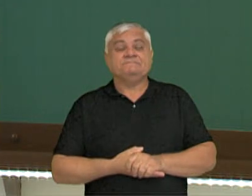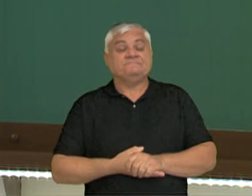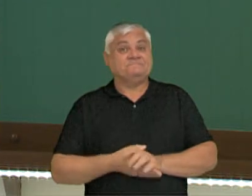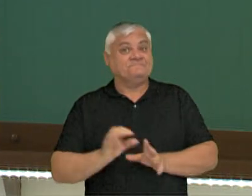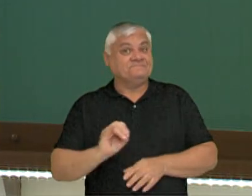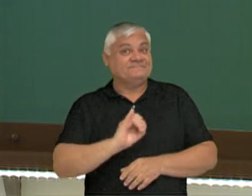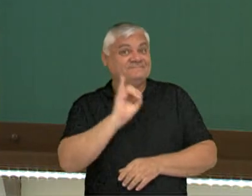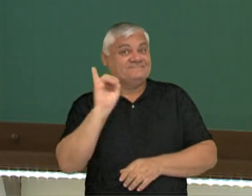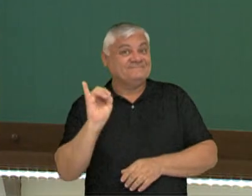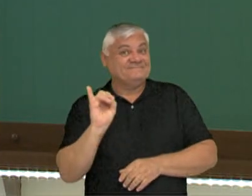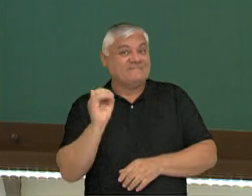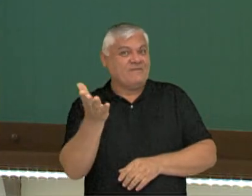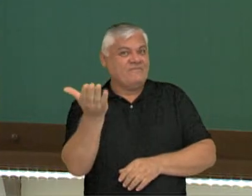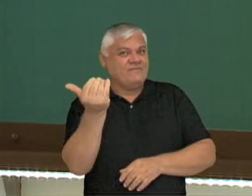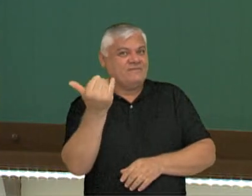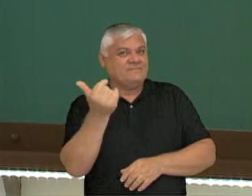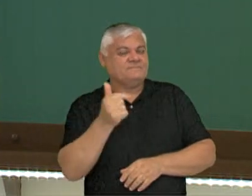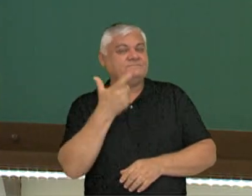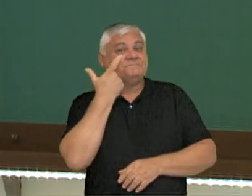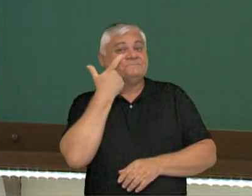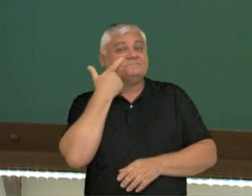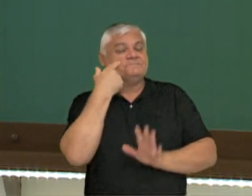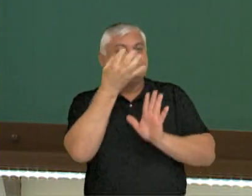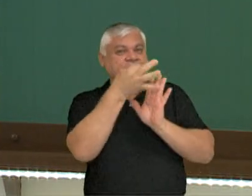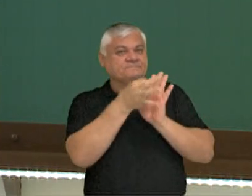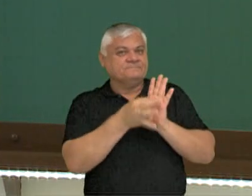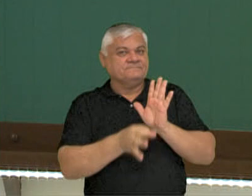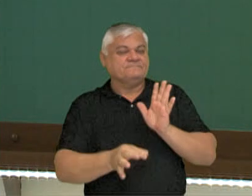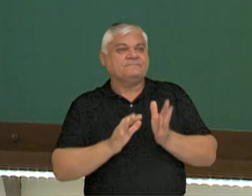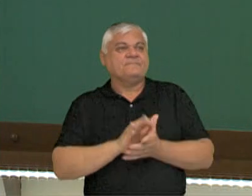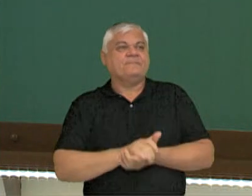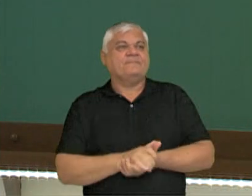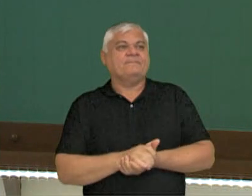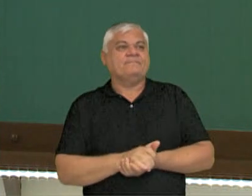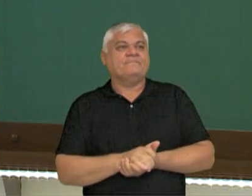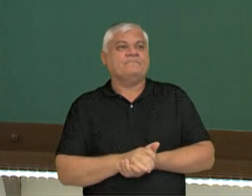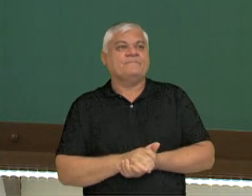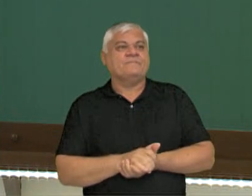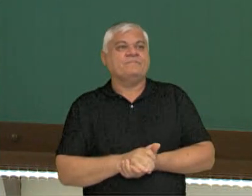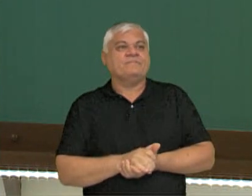Oiê! Vem comigo conferir aqui o gabaritinho.